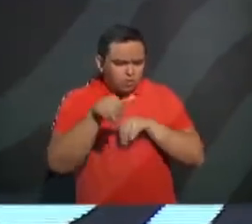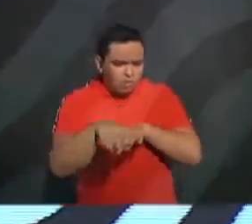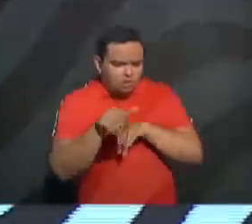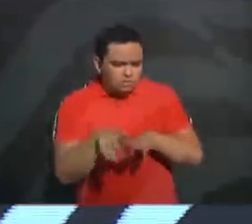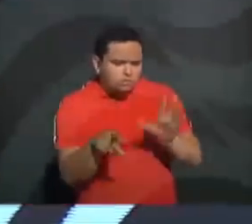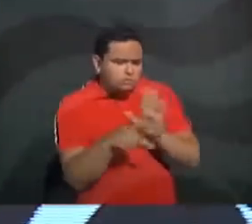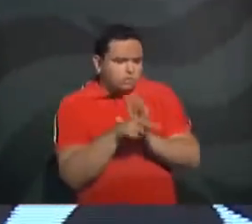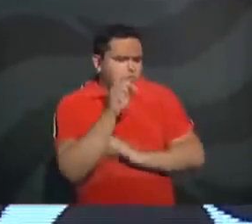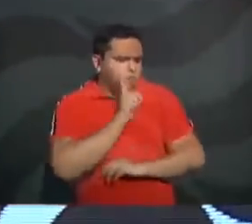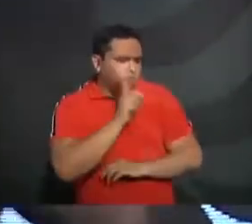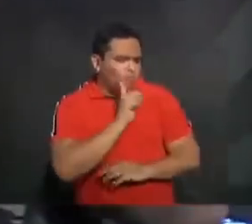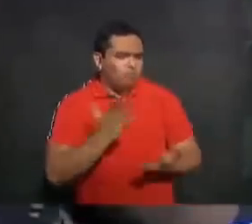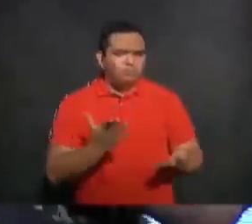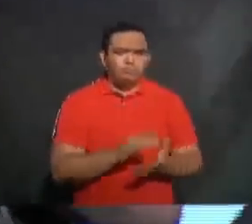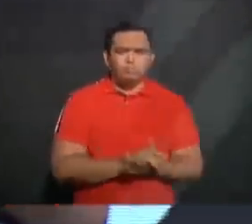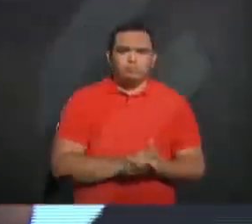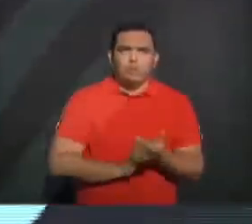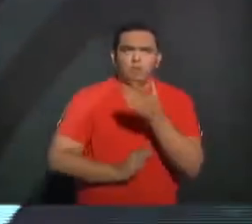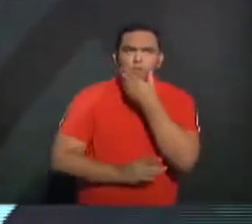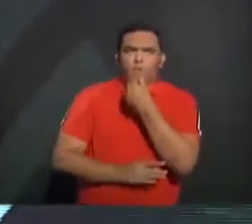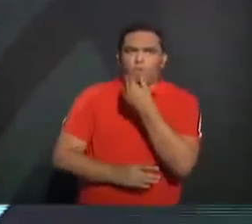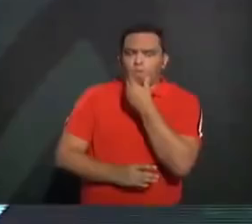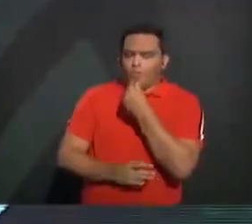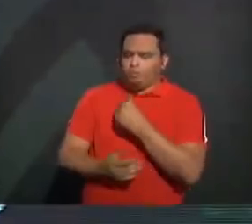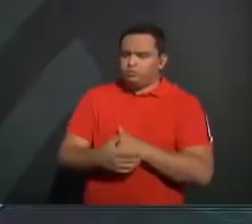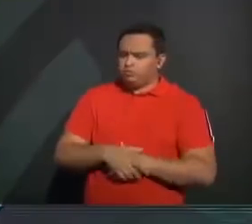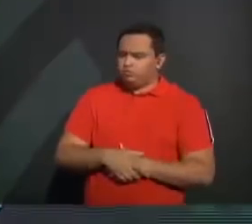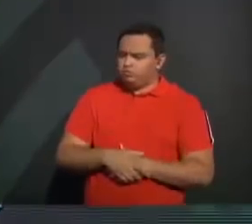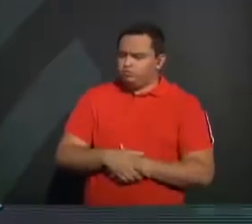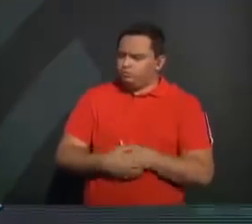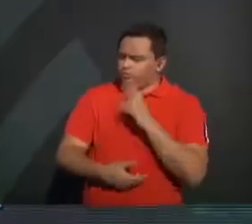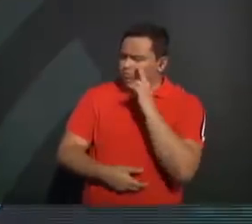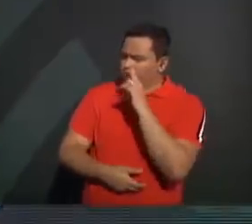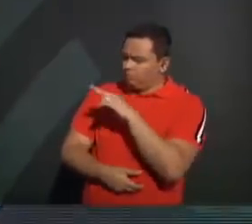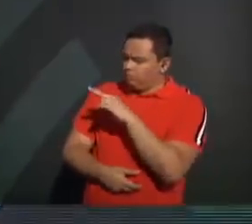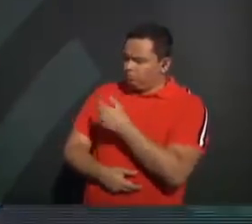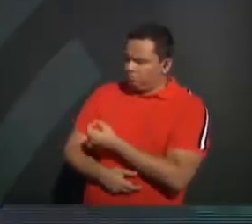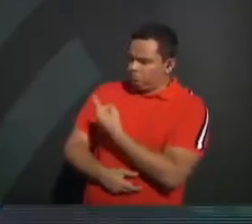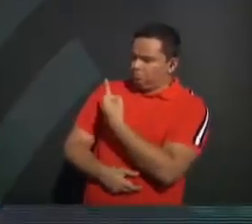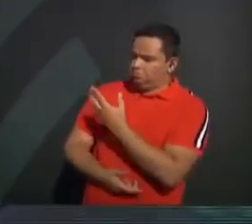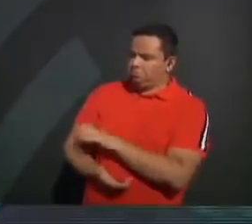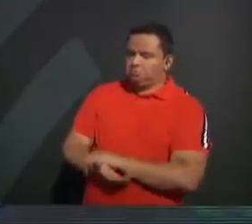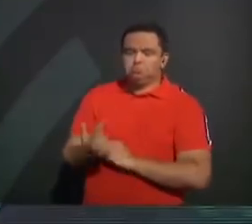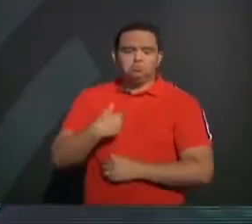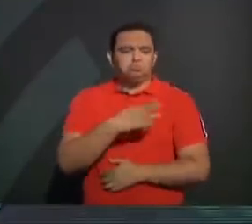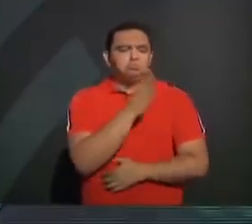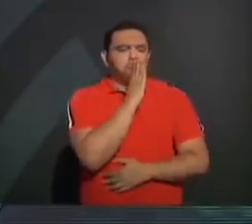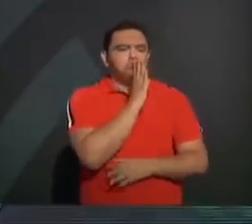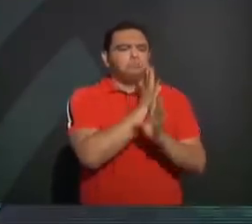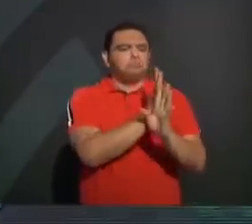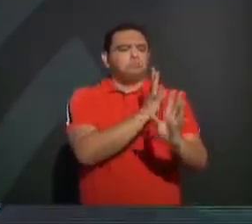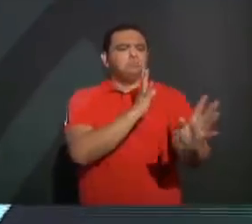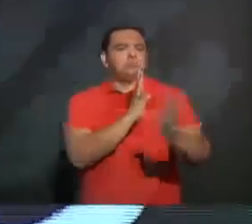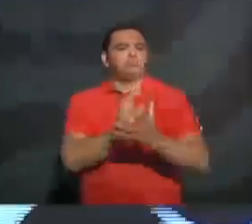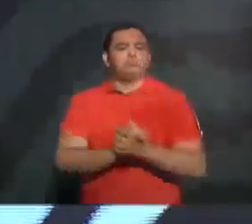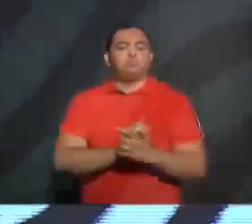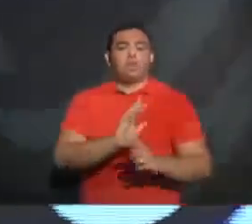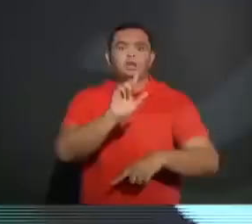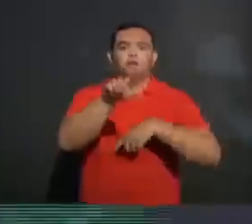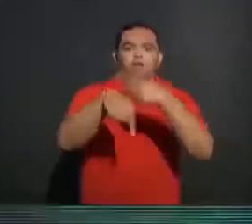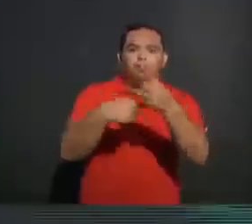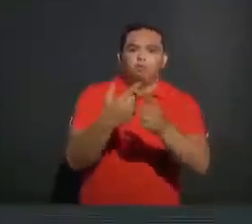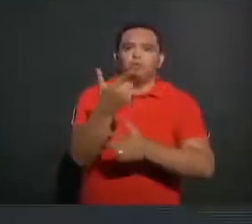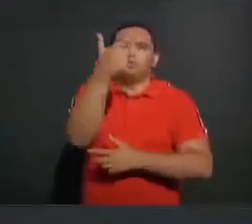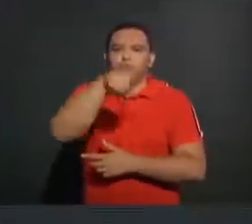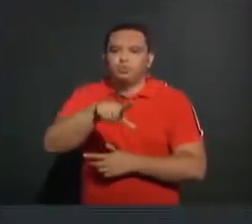da América. Ele com as duas mãos no bolso ficou, só olhou para o menino e fez assim, continuou na fila. Passa mais um tempo, vem um outro